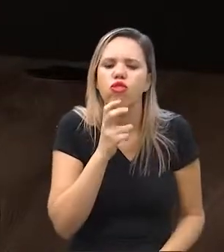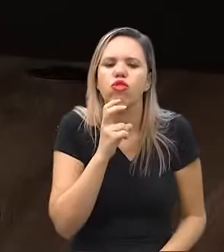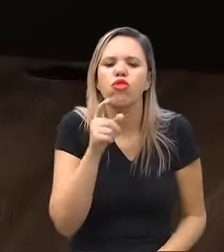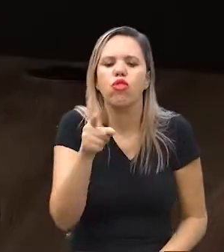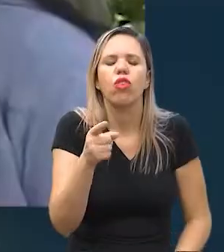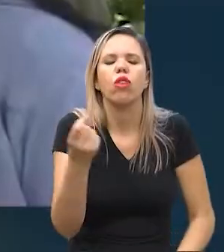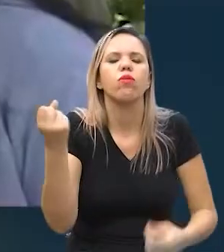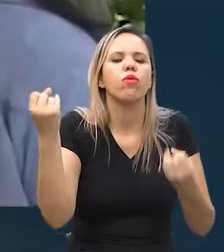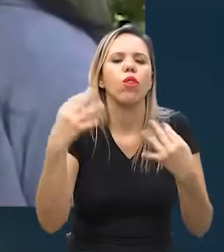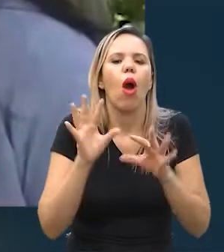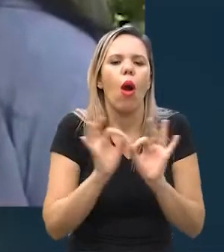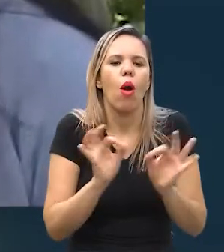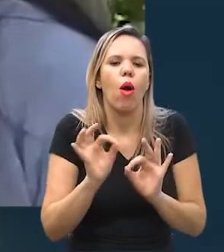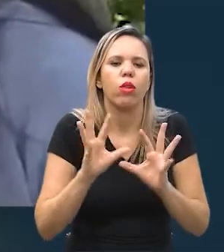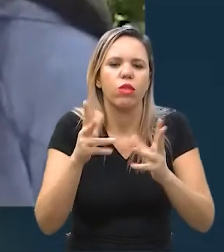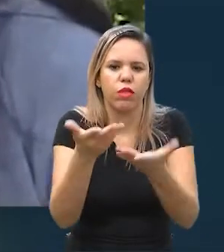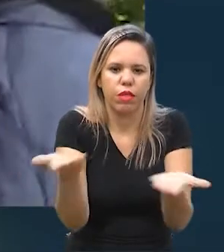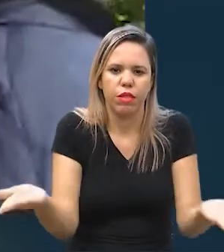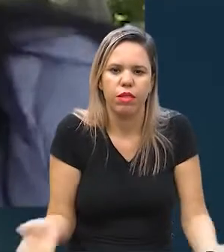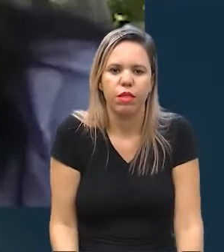isso.